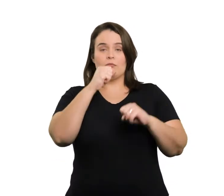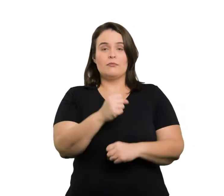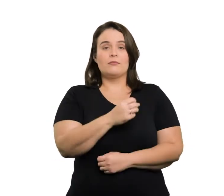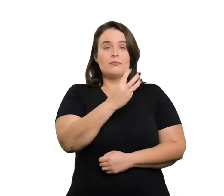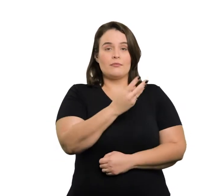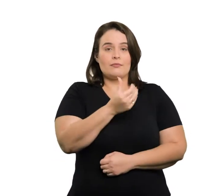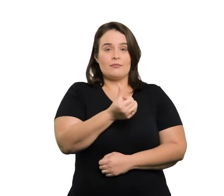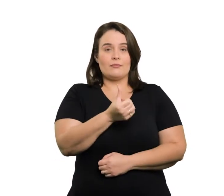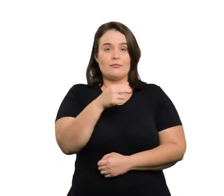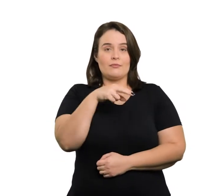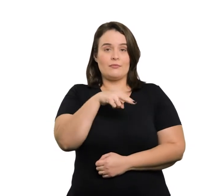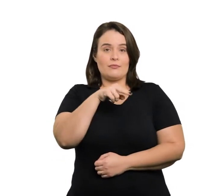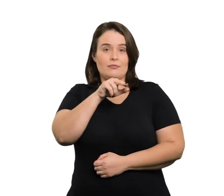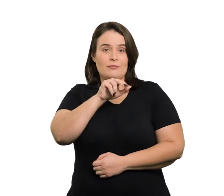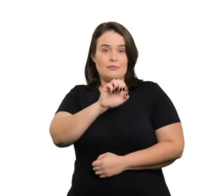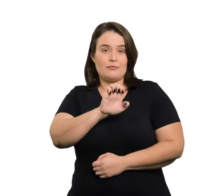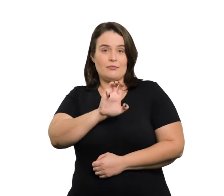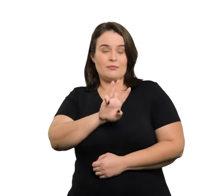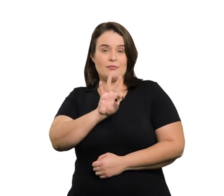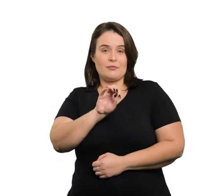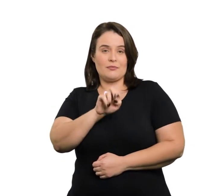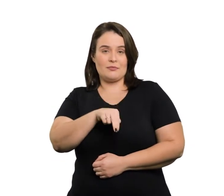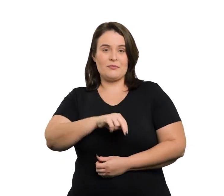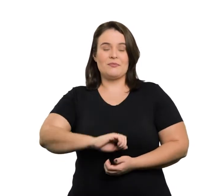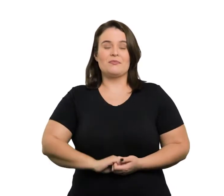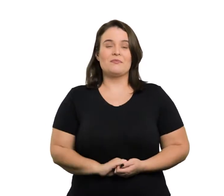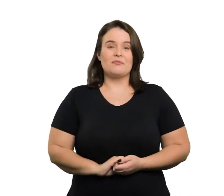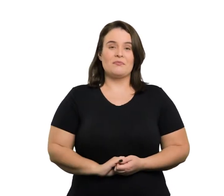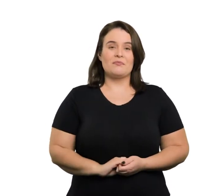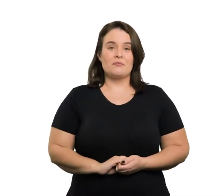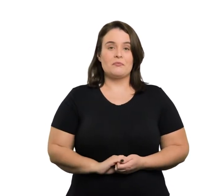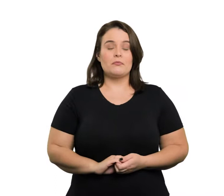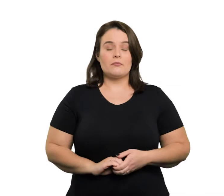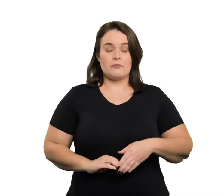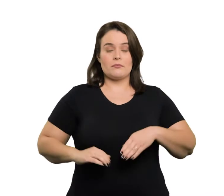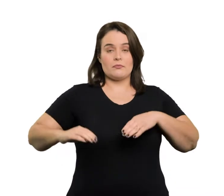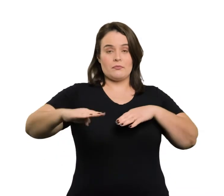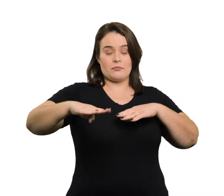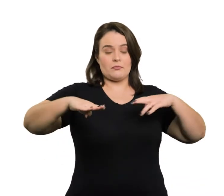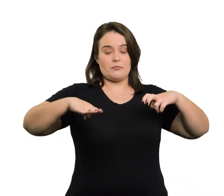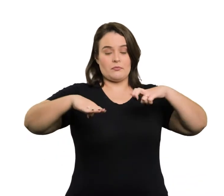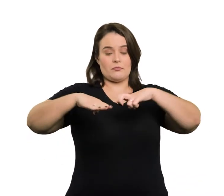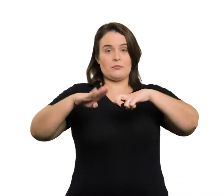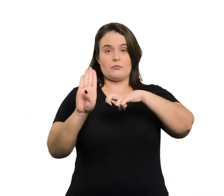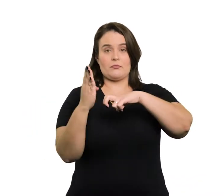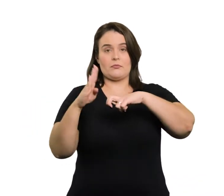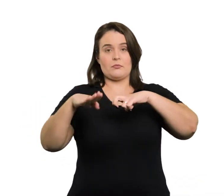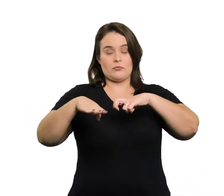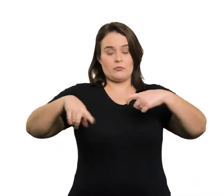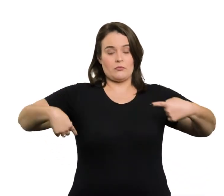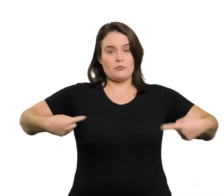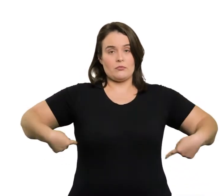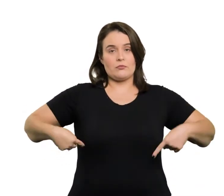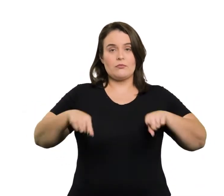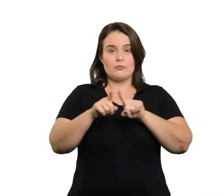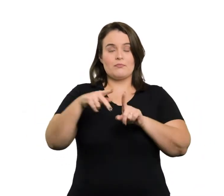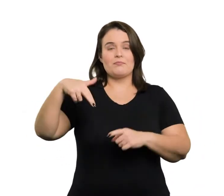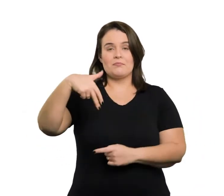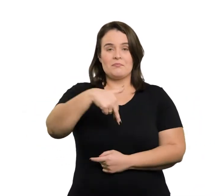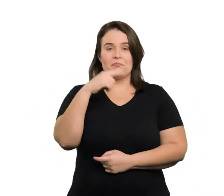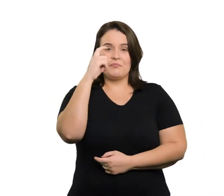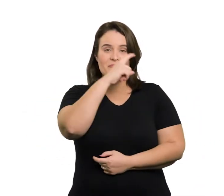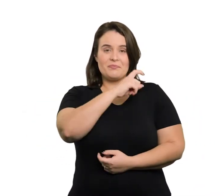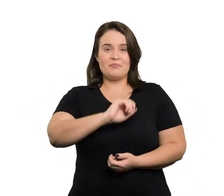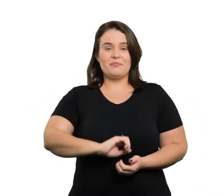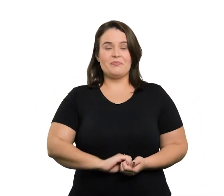a 36 newtons. Área de aproximação para a abertura da porta por usuários de cadeiras de rodas e pessoas com